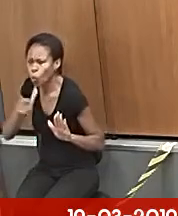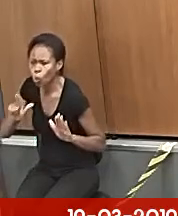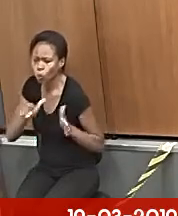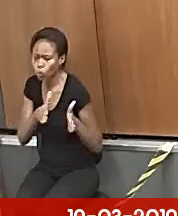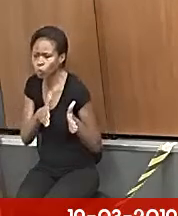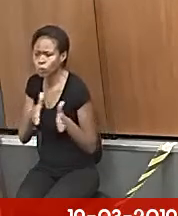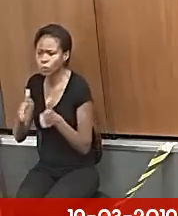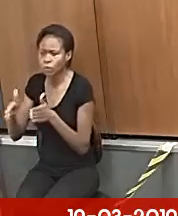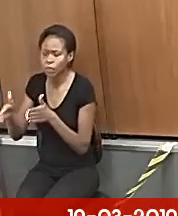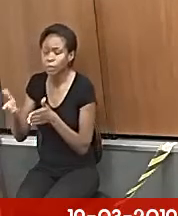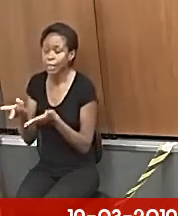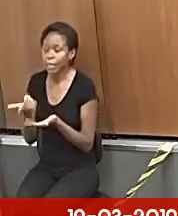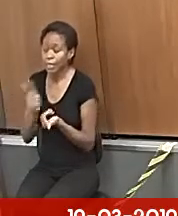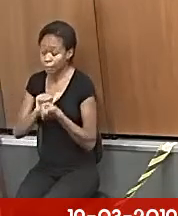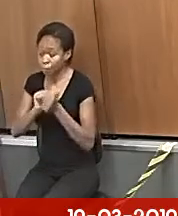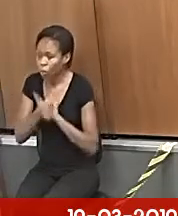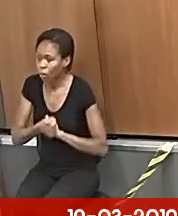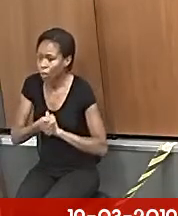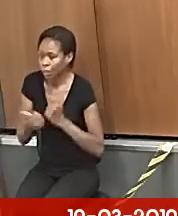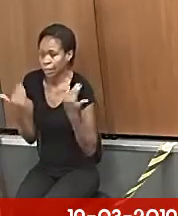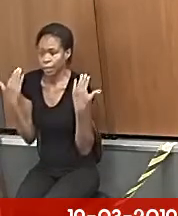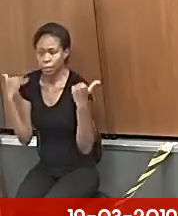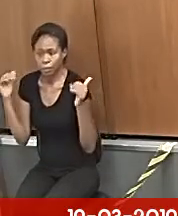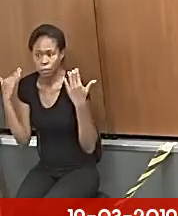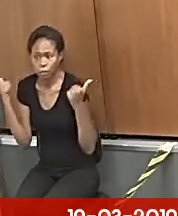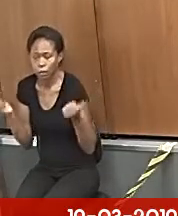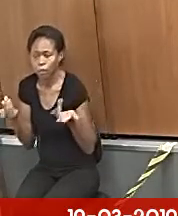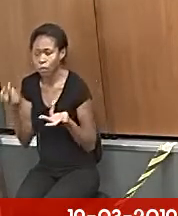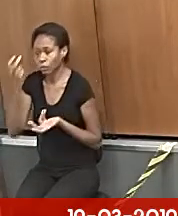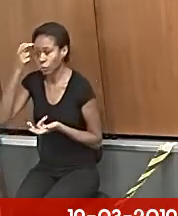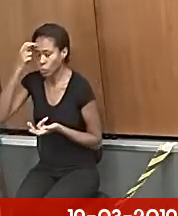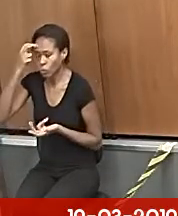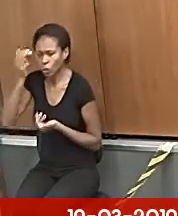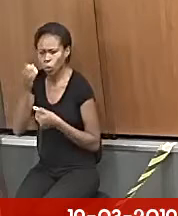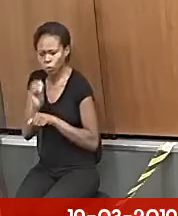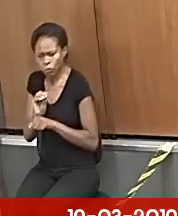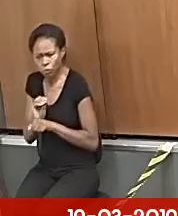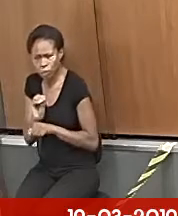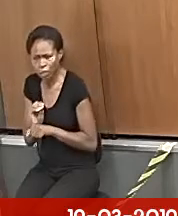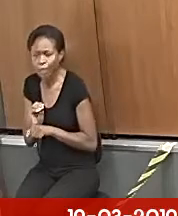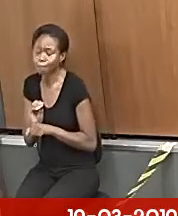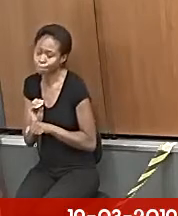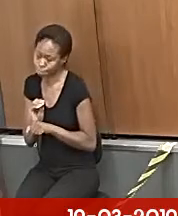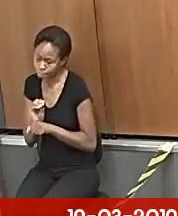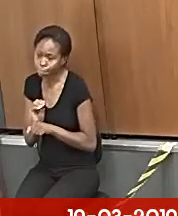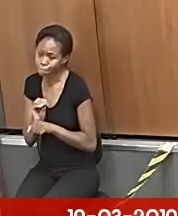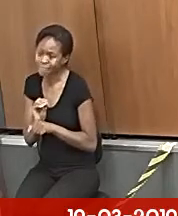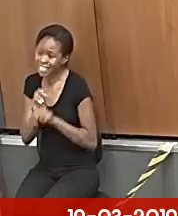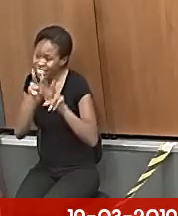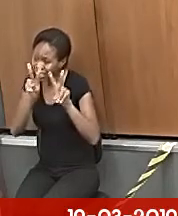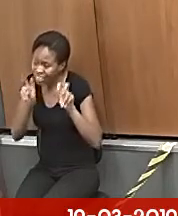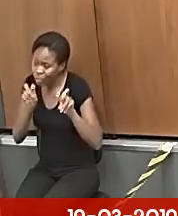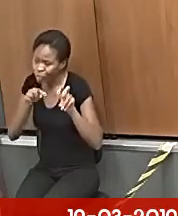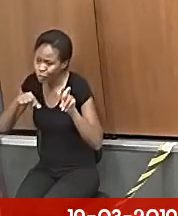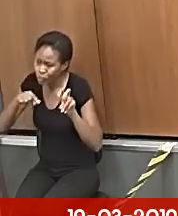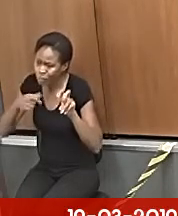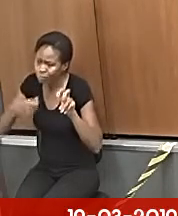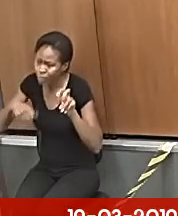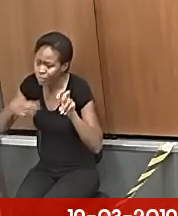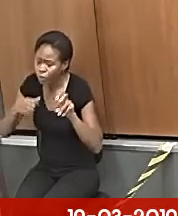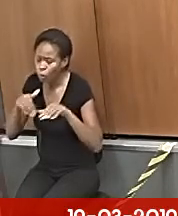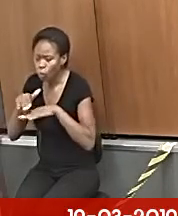cultura do cuidado né eu acho que é isso que a gente precisa conversar com as políticas